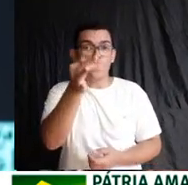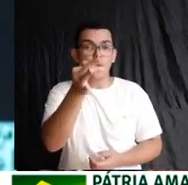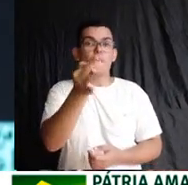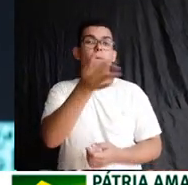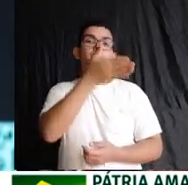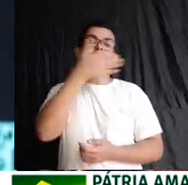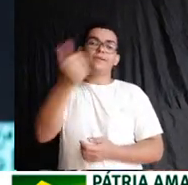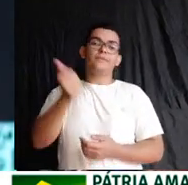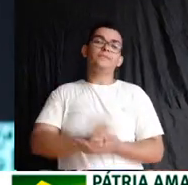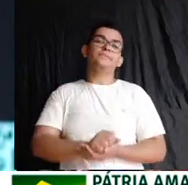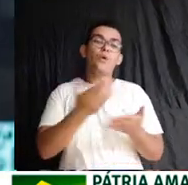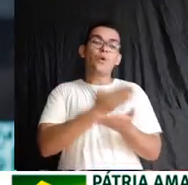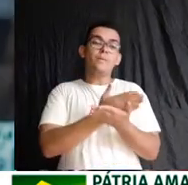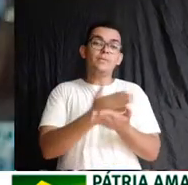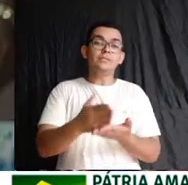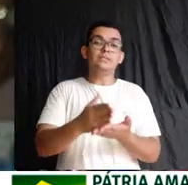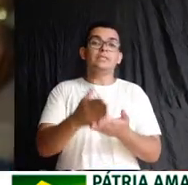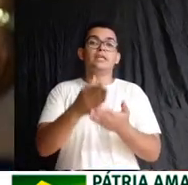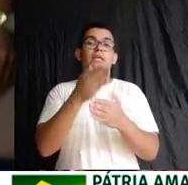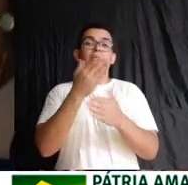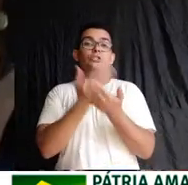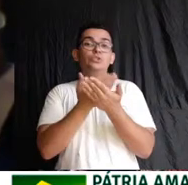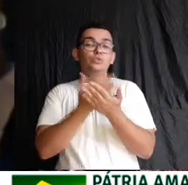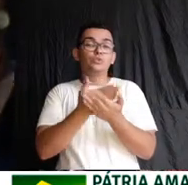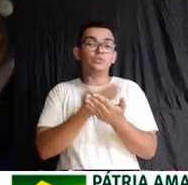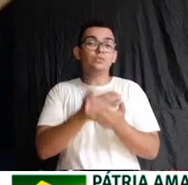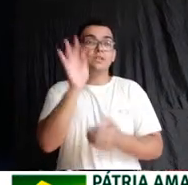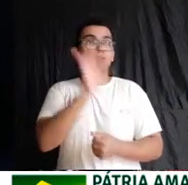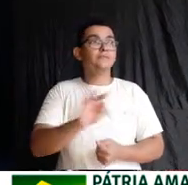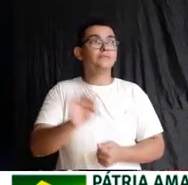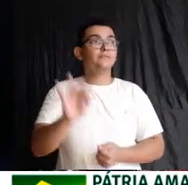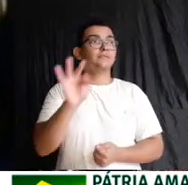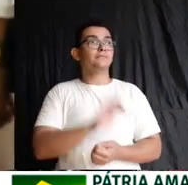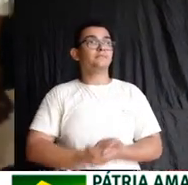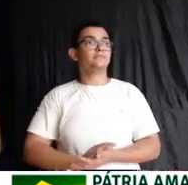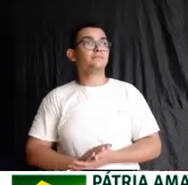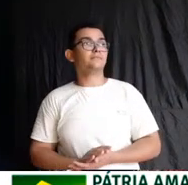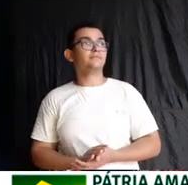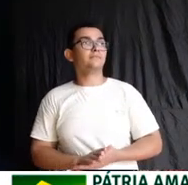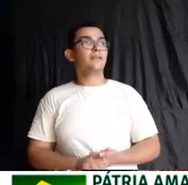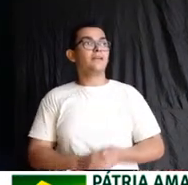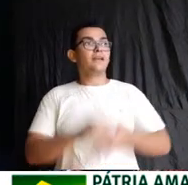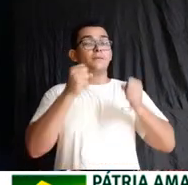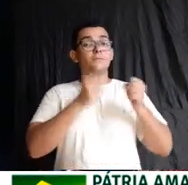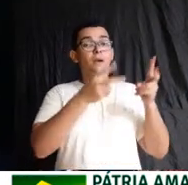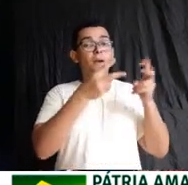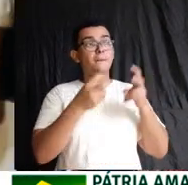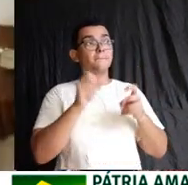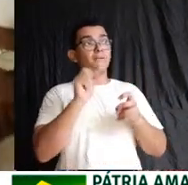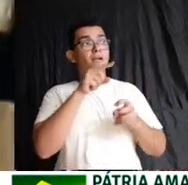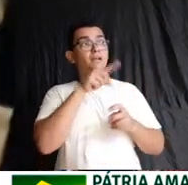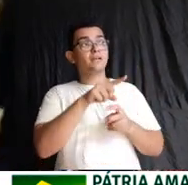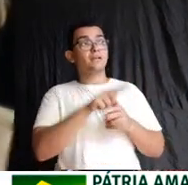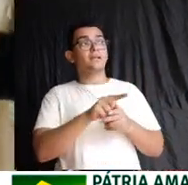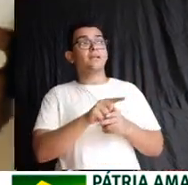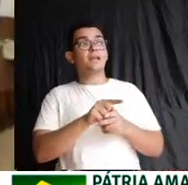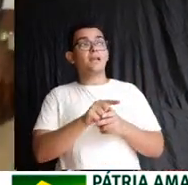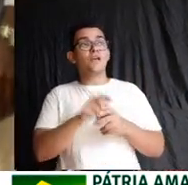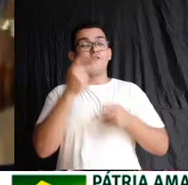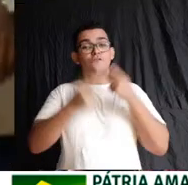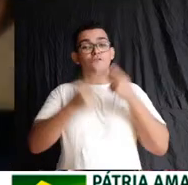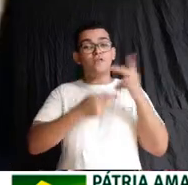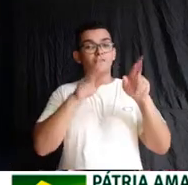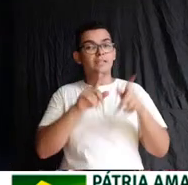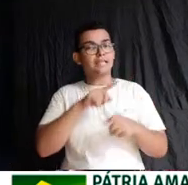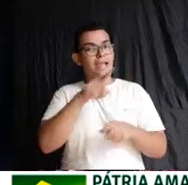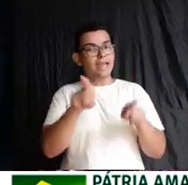motivo principal. Entendeu? O motivo, e o caba fala diferente. É casado, solteiro ou tico-tico no fubá? Solteiro, solteiro. Solteiro?